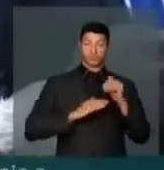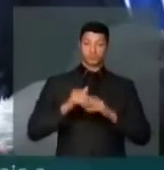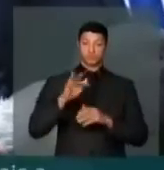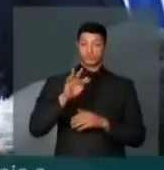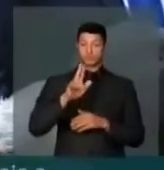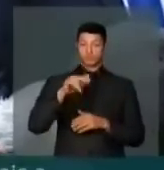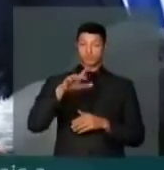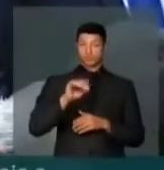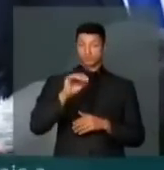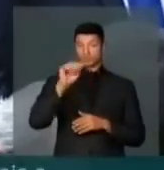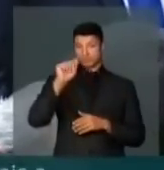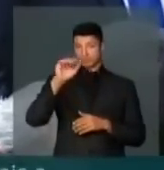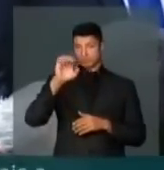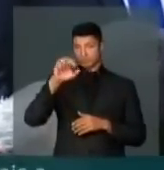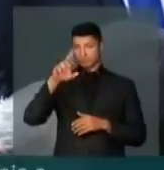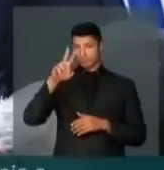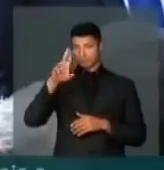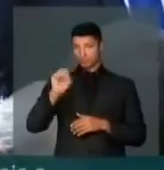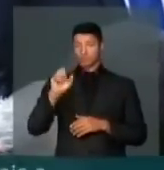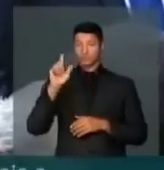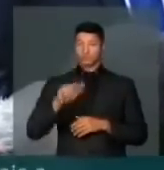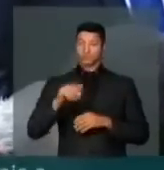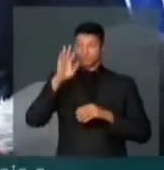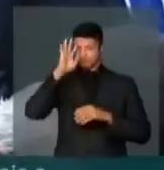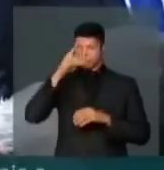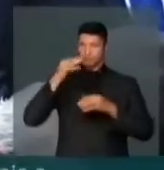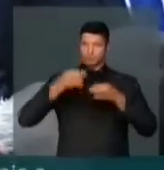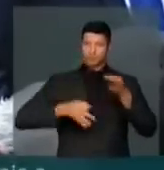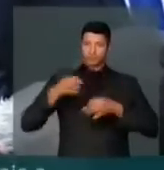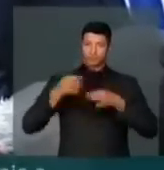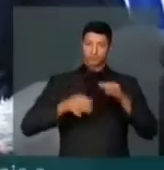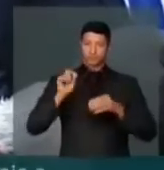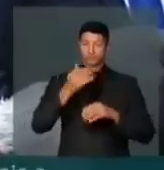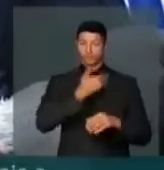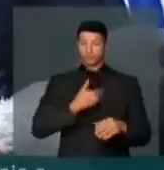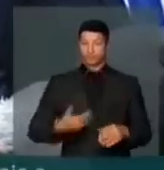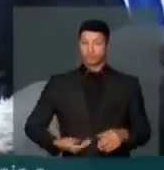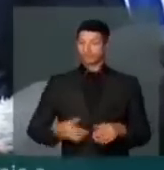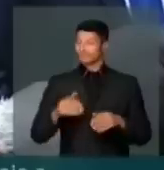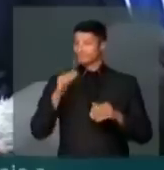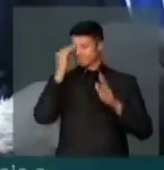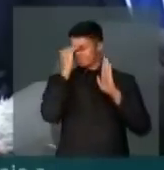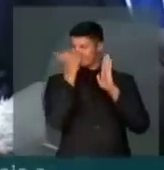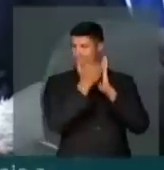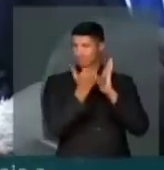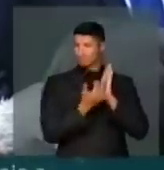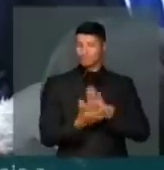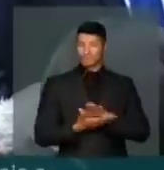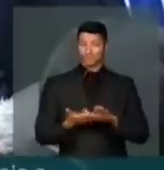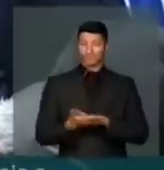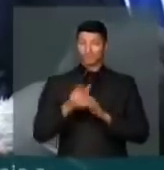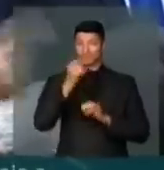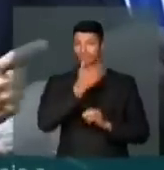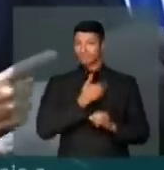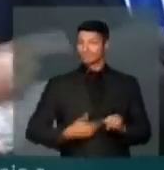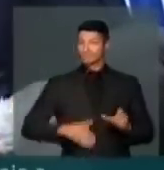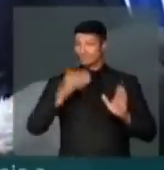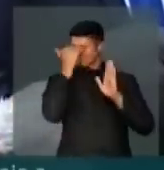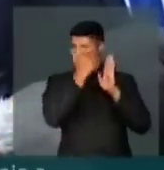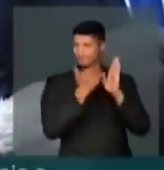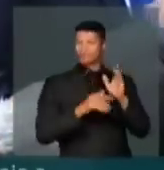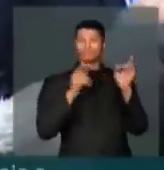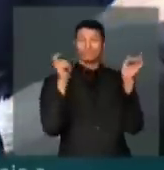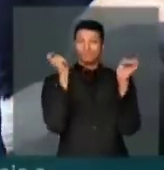do Fundo Aeros é uma demanda por decisão judicial que o governo não cumpre. Que o governo não cumpre,